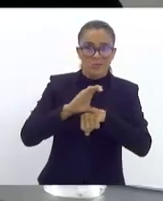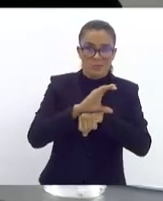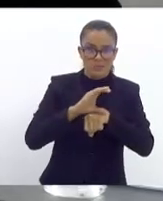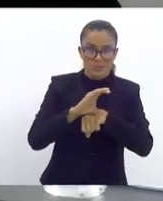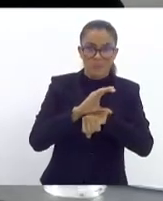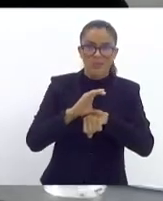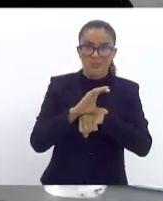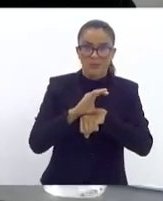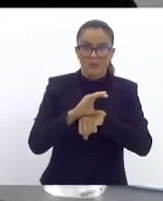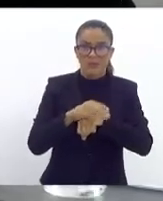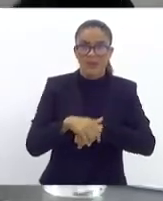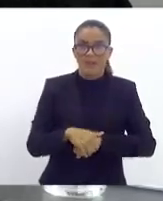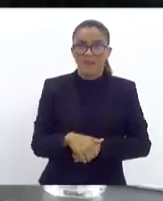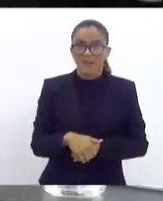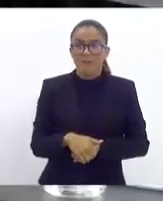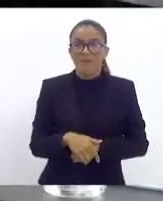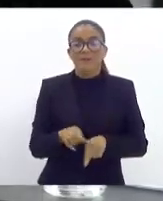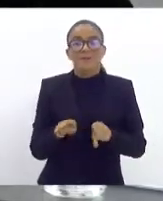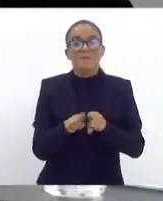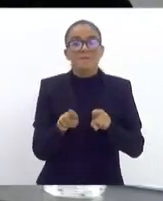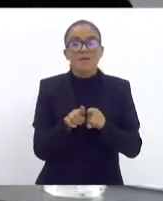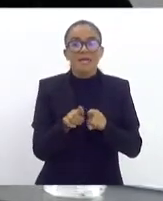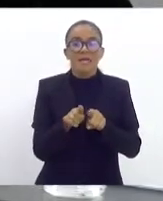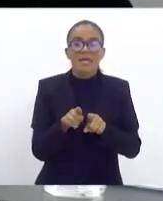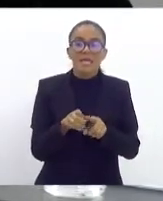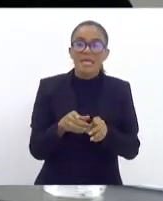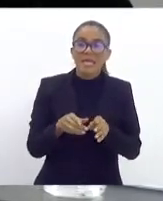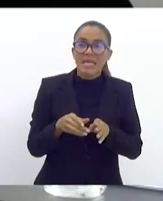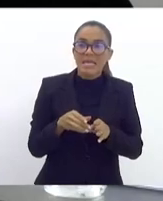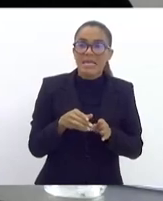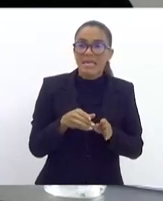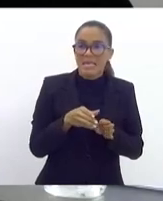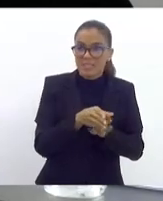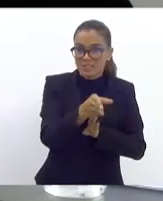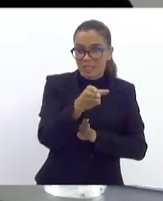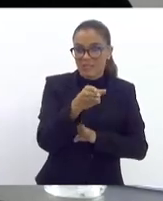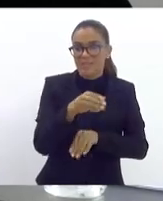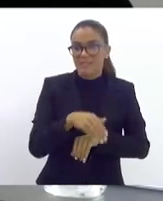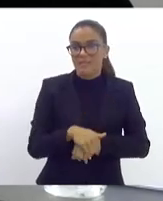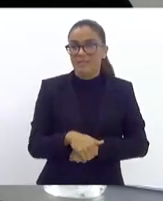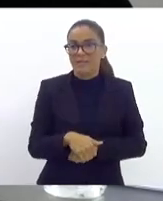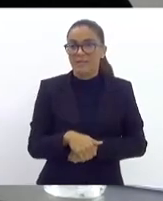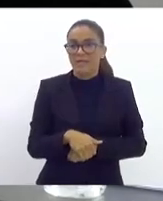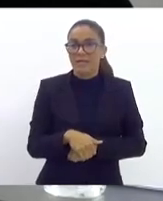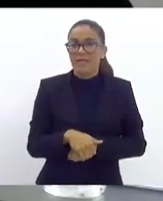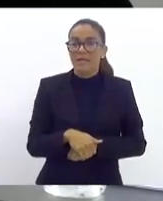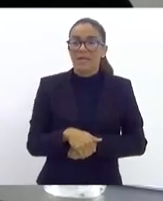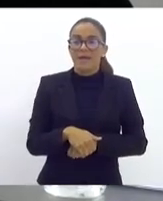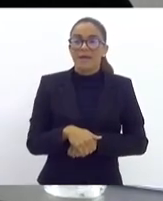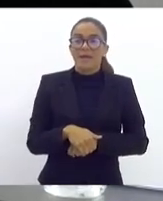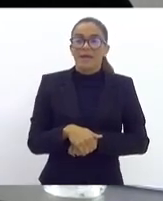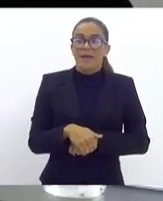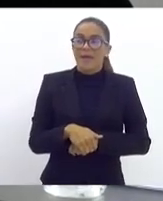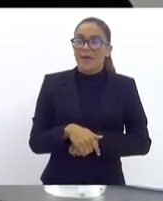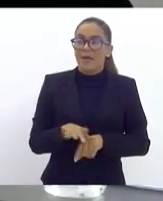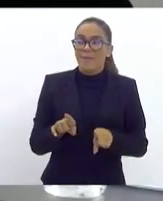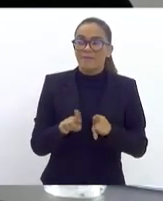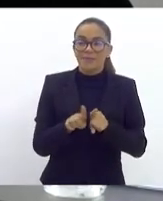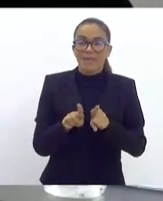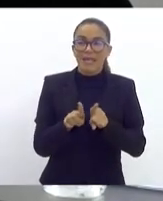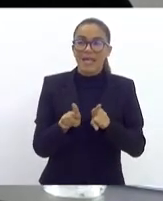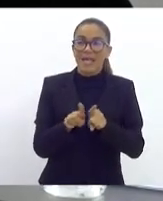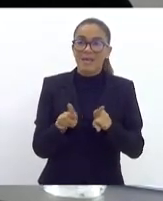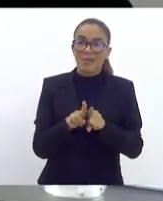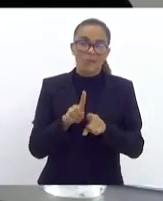concluindo por indicação Legislativa ao final lá e mas aqui não se trata de um